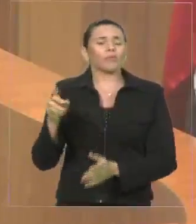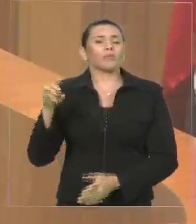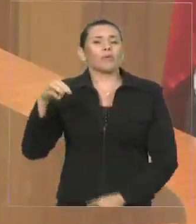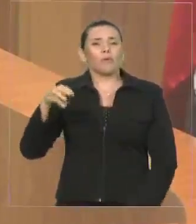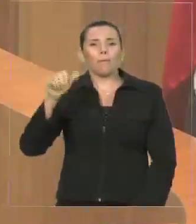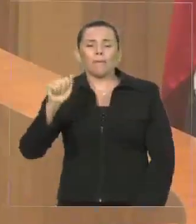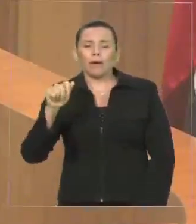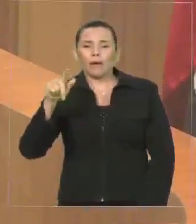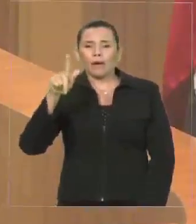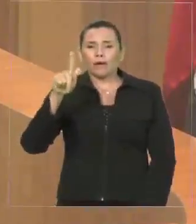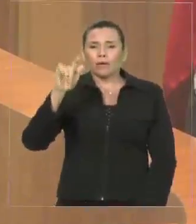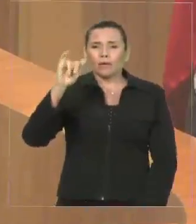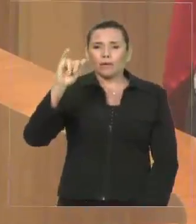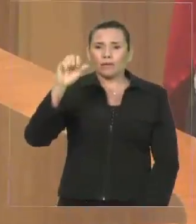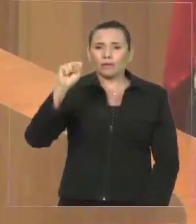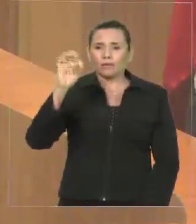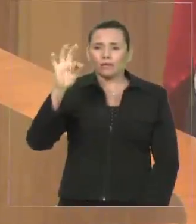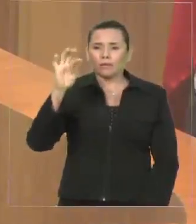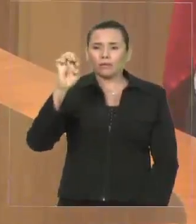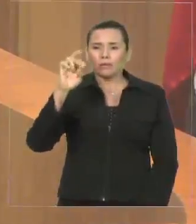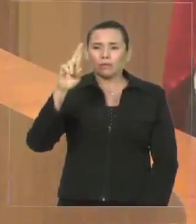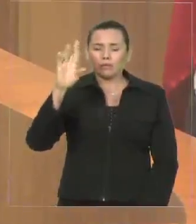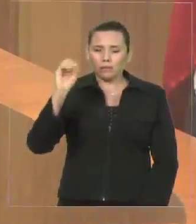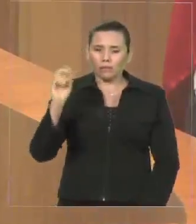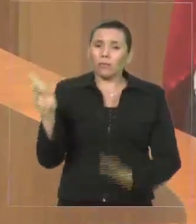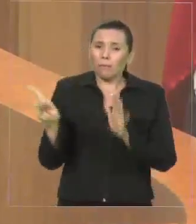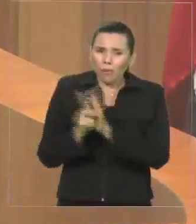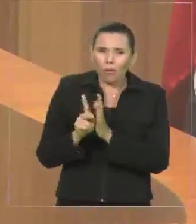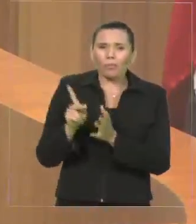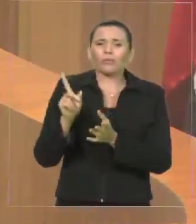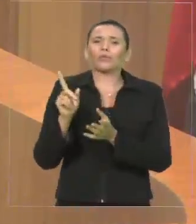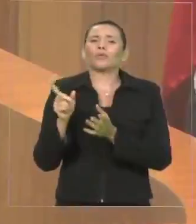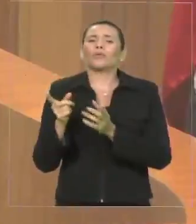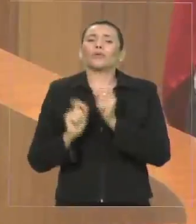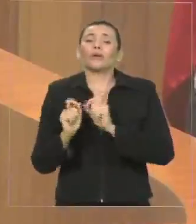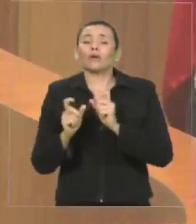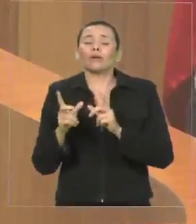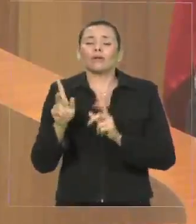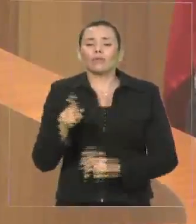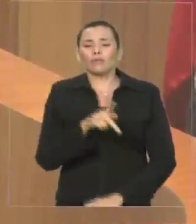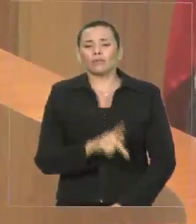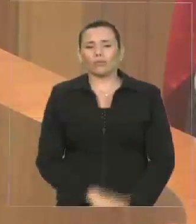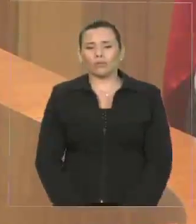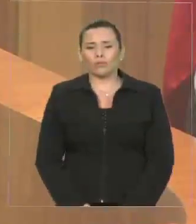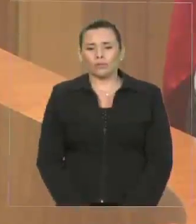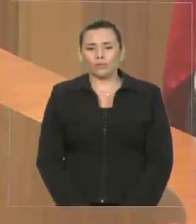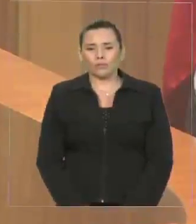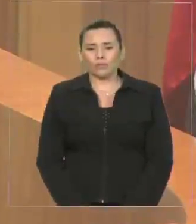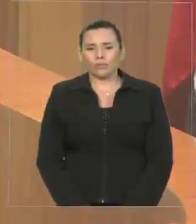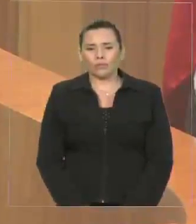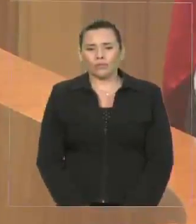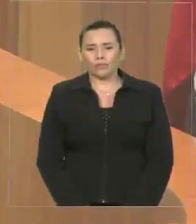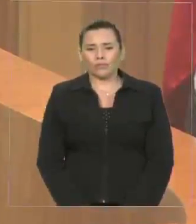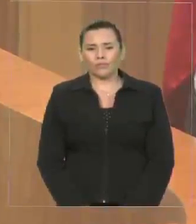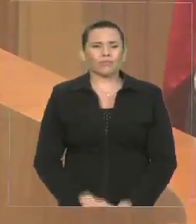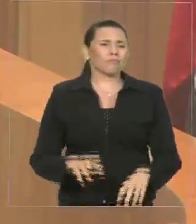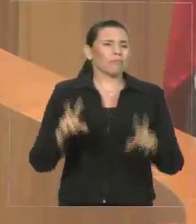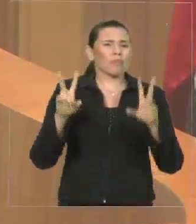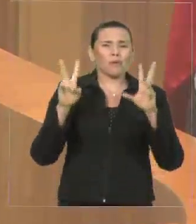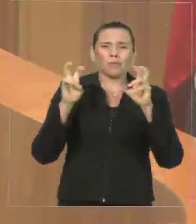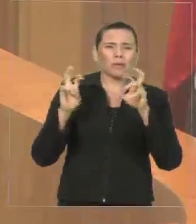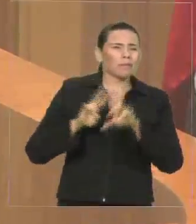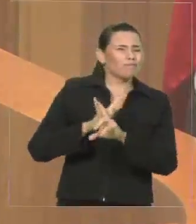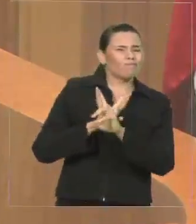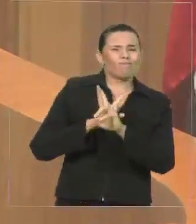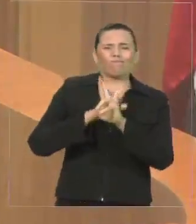deputado Rogério Cafeteira, trata também de um artigo dessa lei, que é dispensa de licitação. Num tema que não tem nada a ver. Uma medida provisória